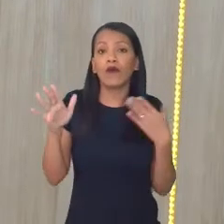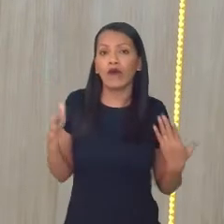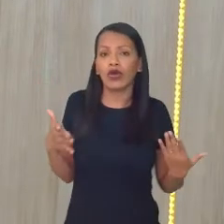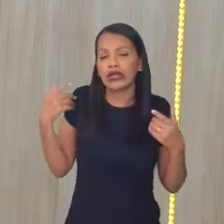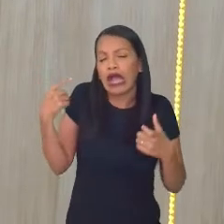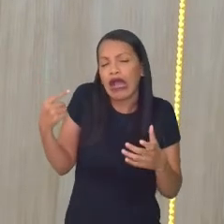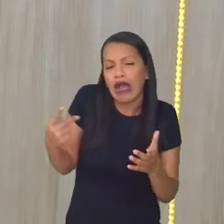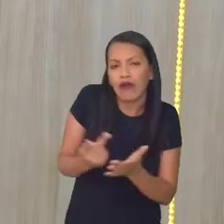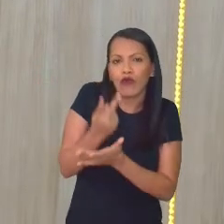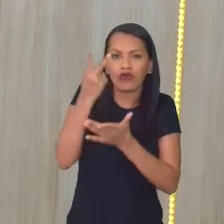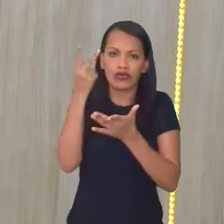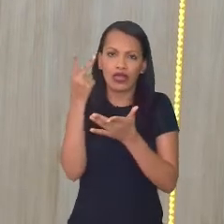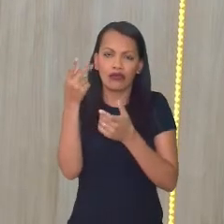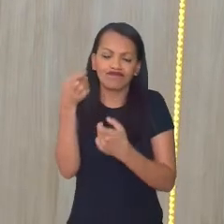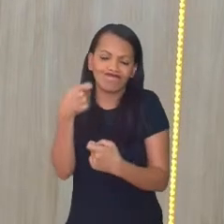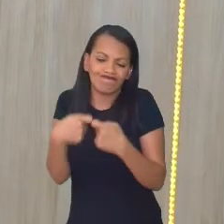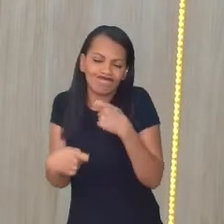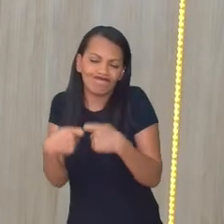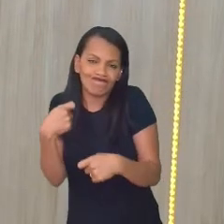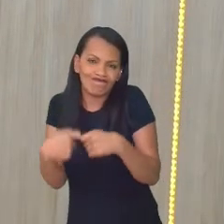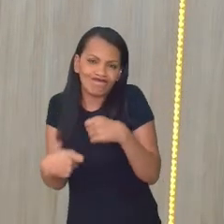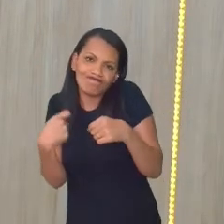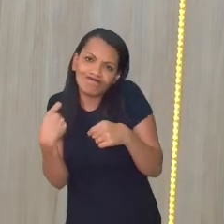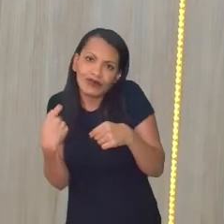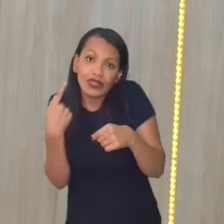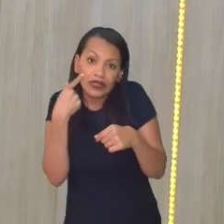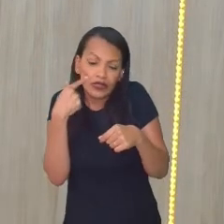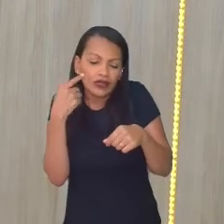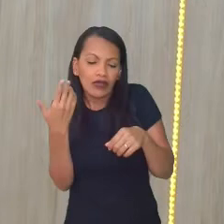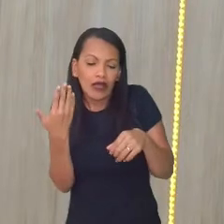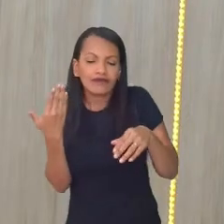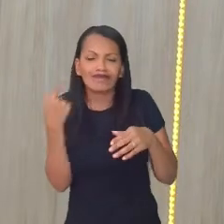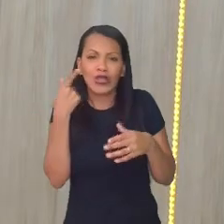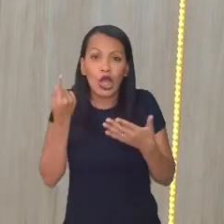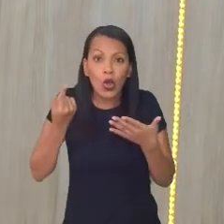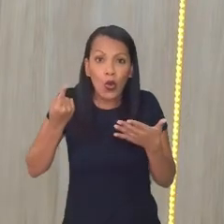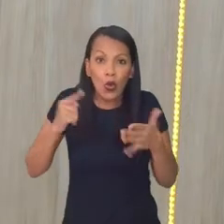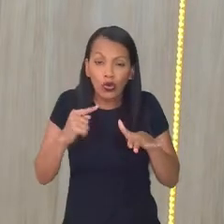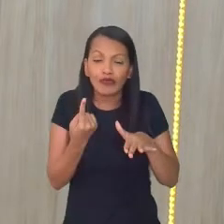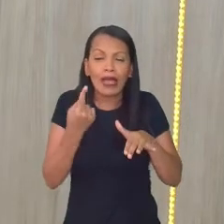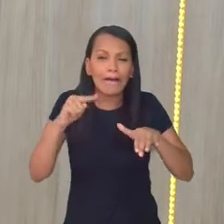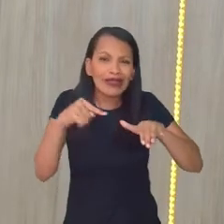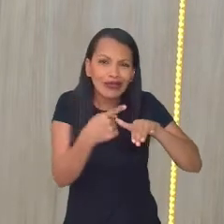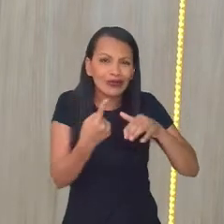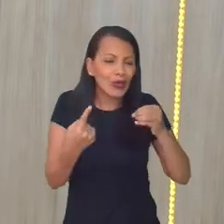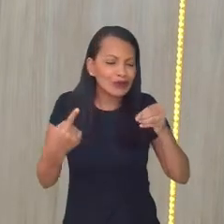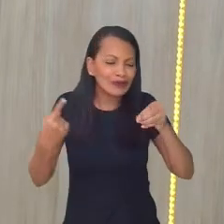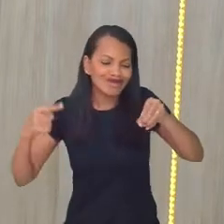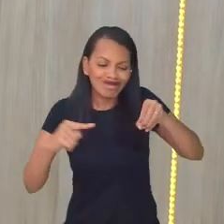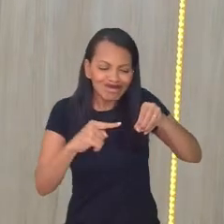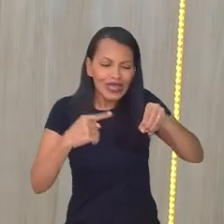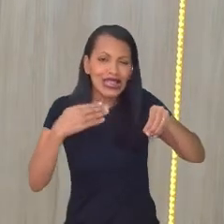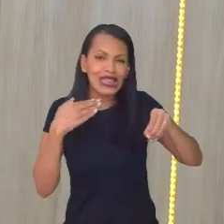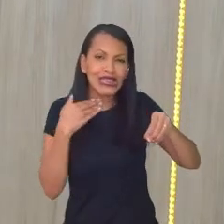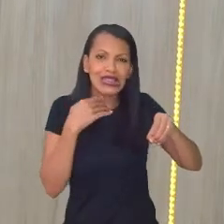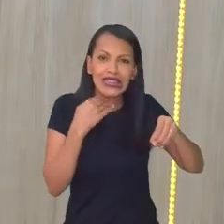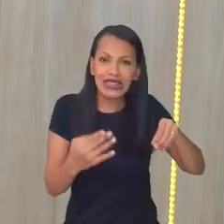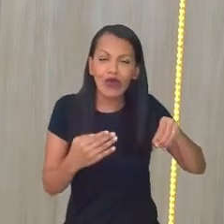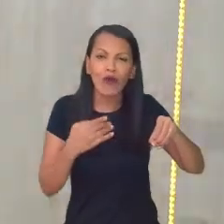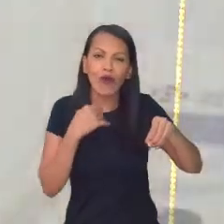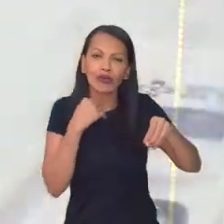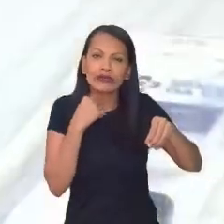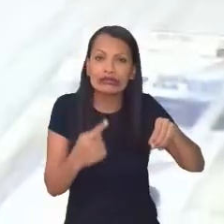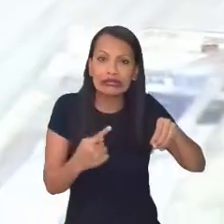vai impedir o encontro do óvulo com o espermatozoide. Lembrando sempre que ela não vai